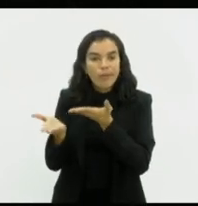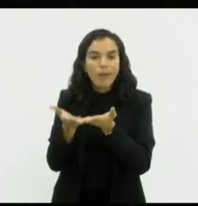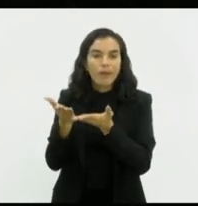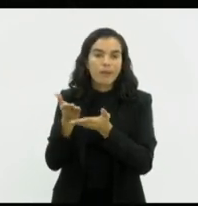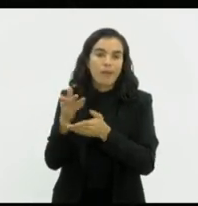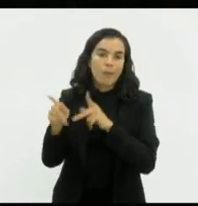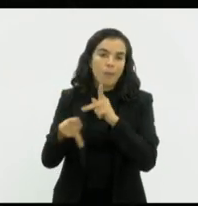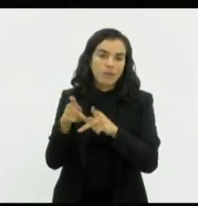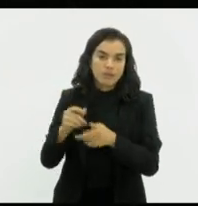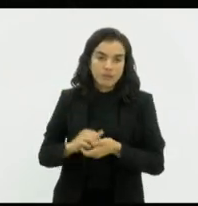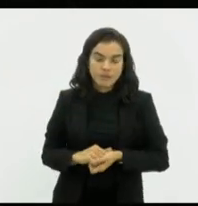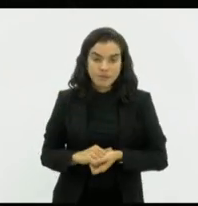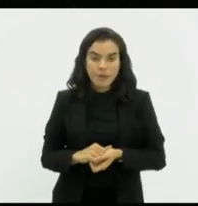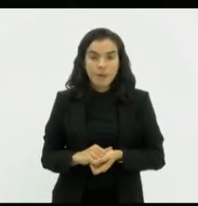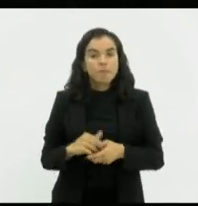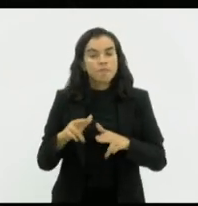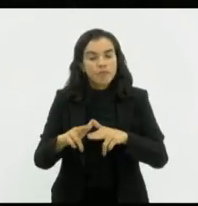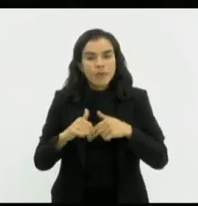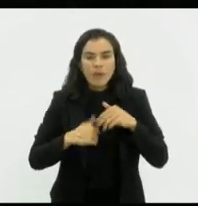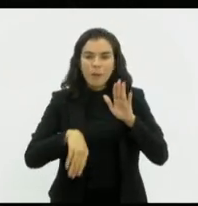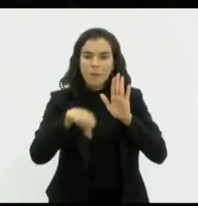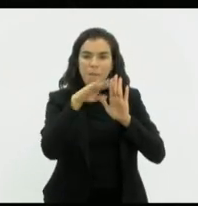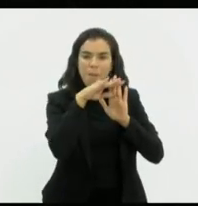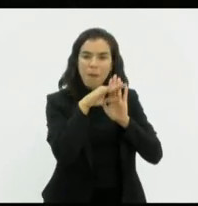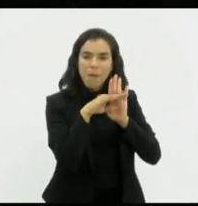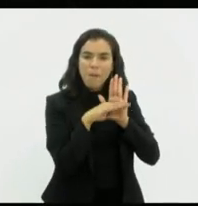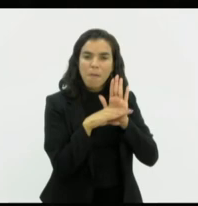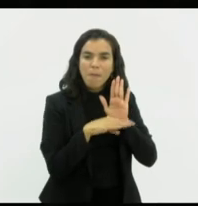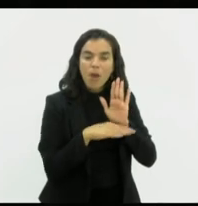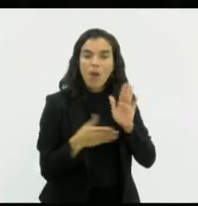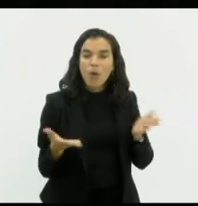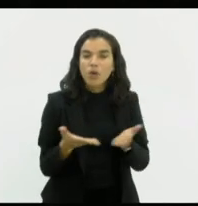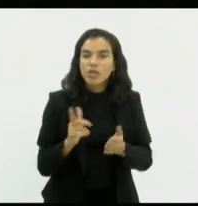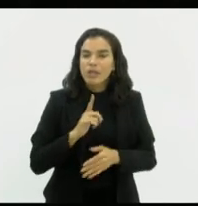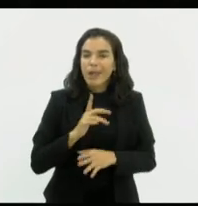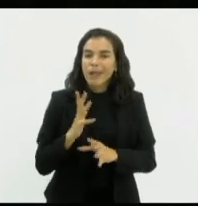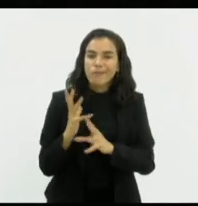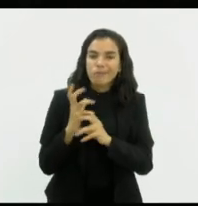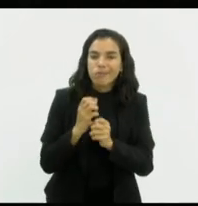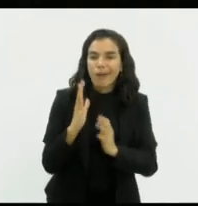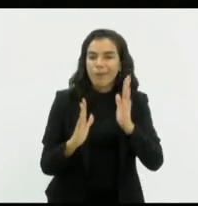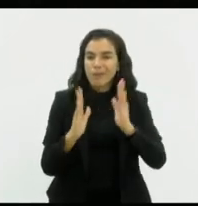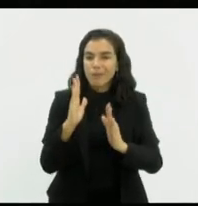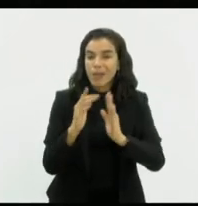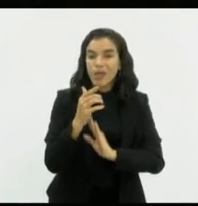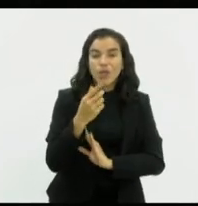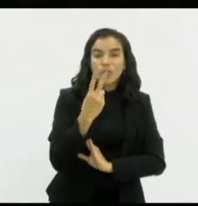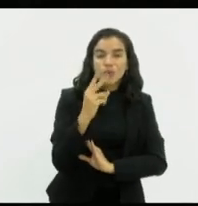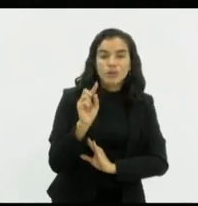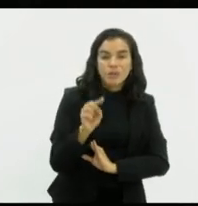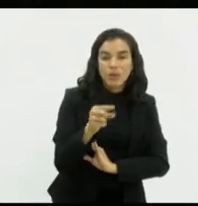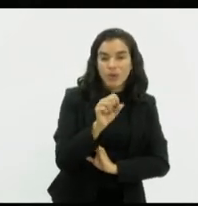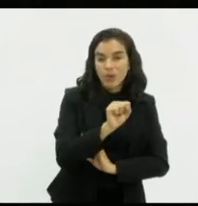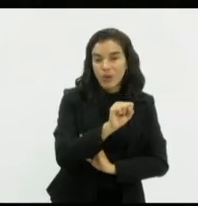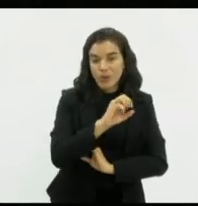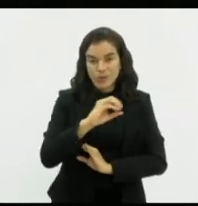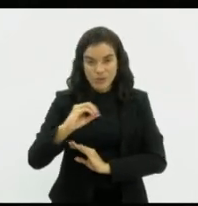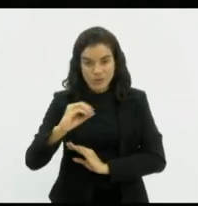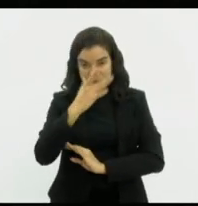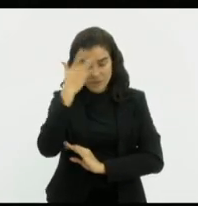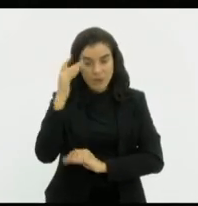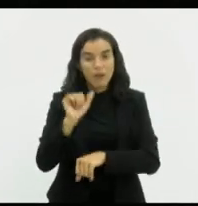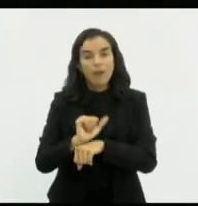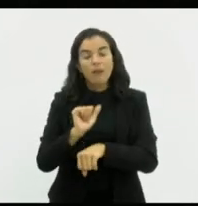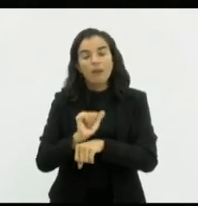população. Então, a lista que se tem é que nós temos hoje em torno de 2.600 pessoas aguardando uma